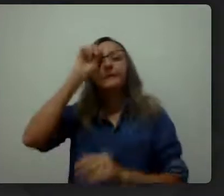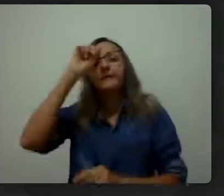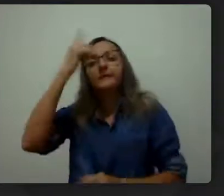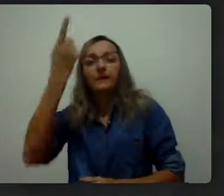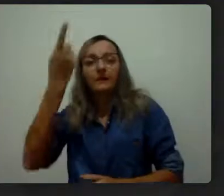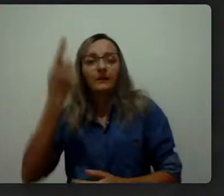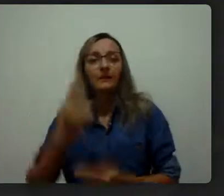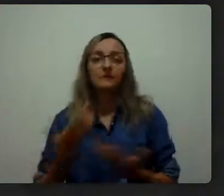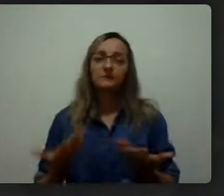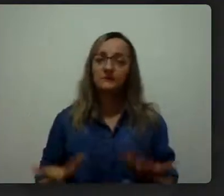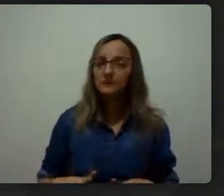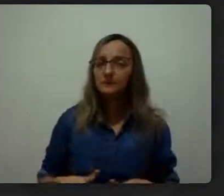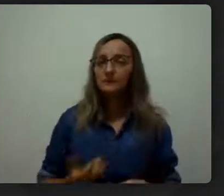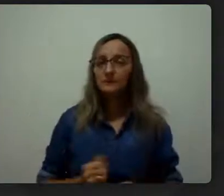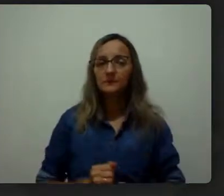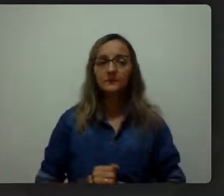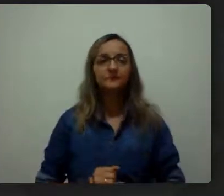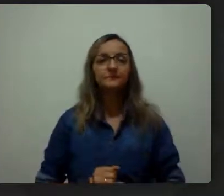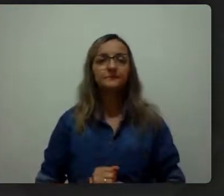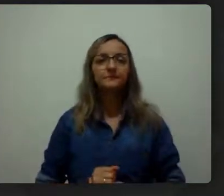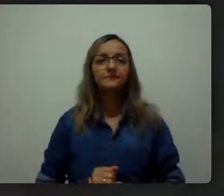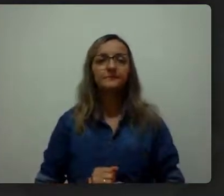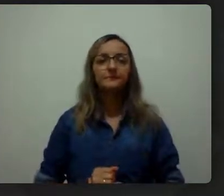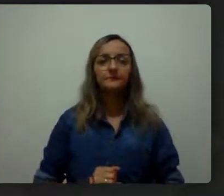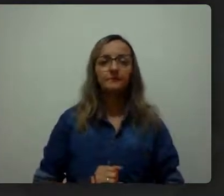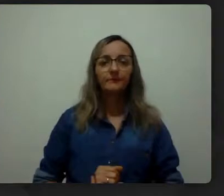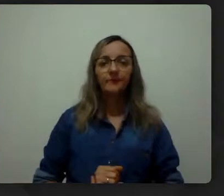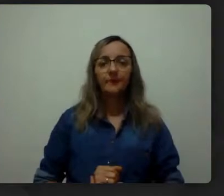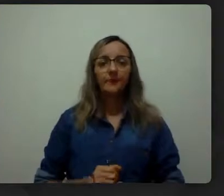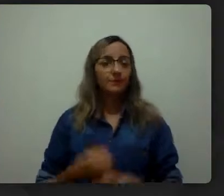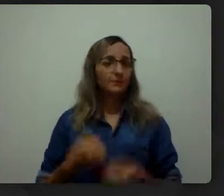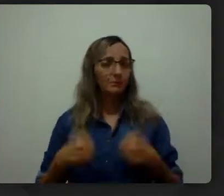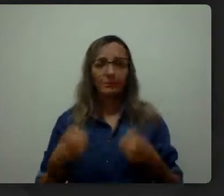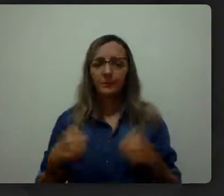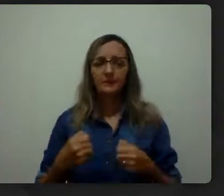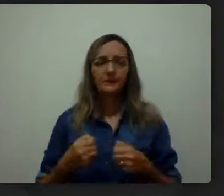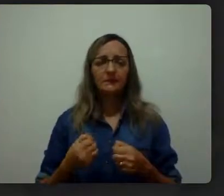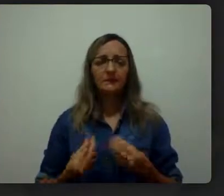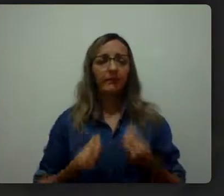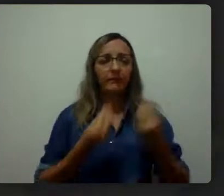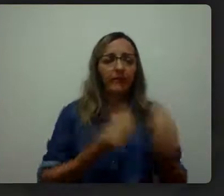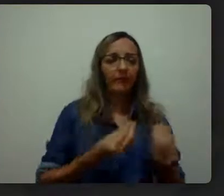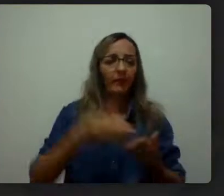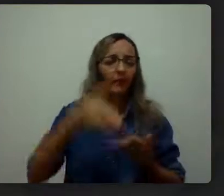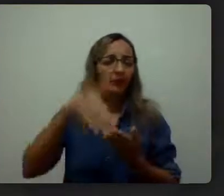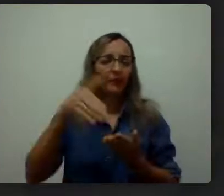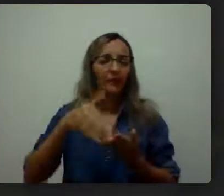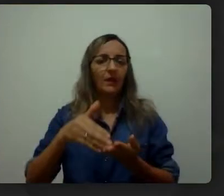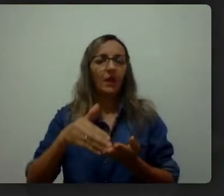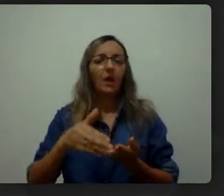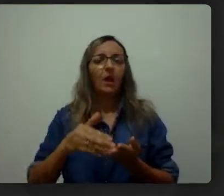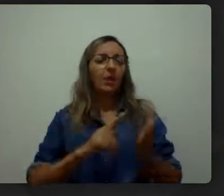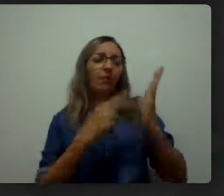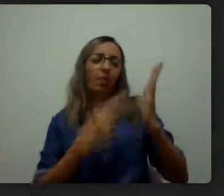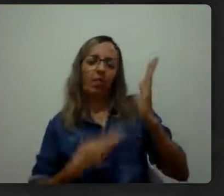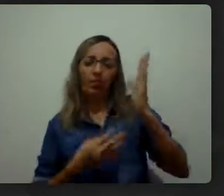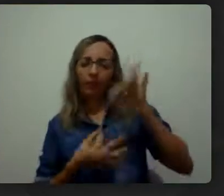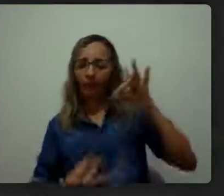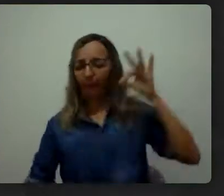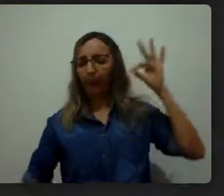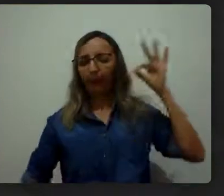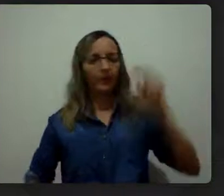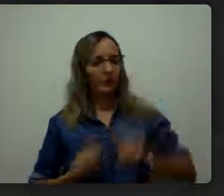é a solução que ela está criando. Então, são perguntas que eles vão responder ali naquela plataforma, mas de uma maneira muito rápida e